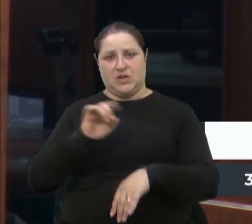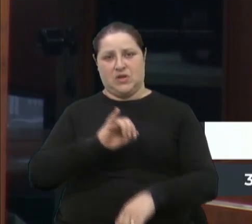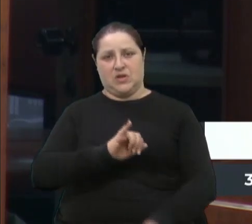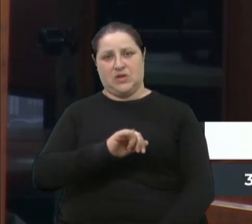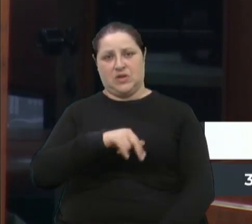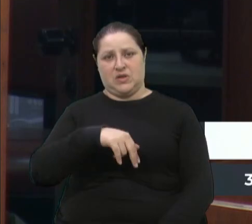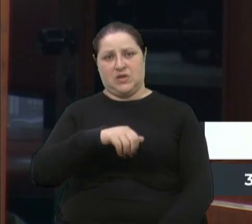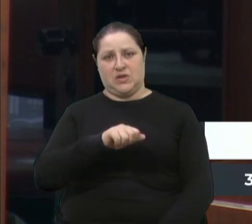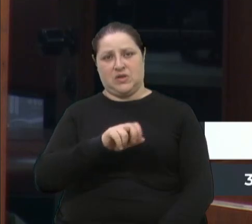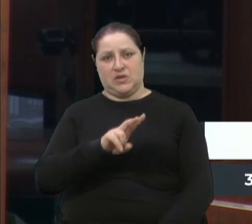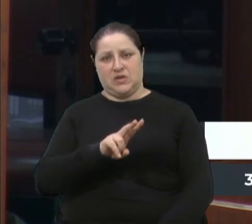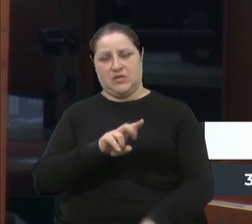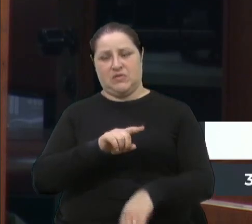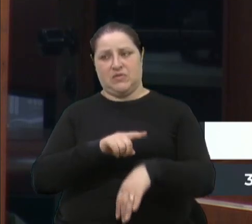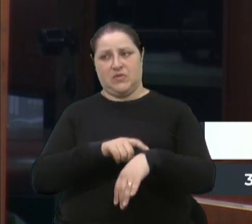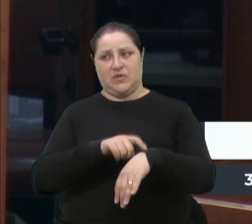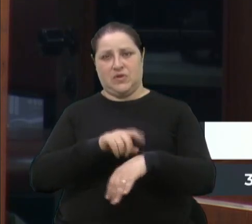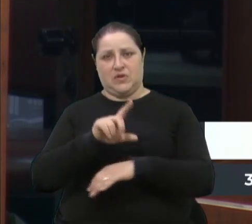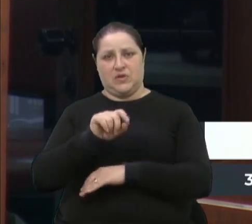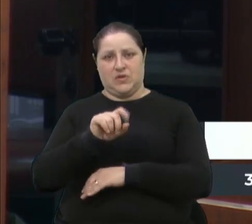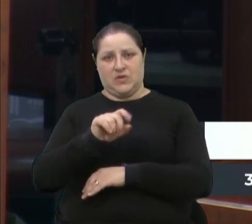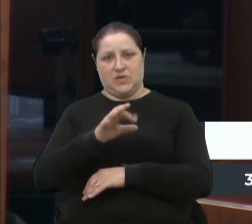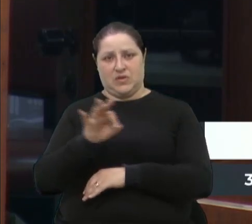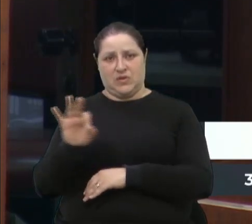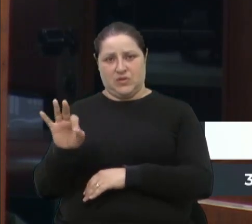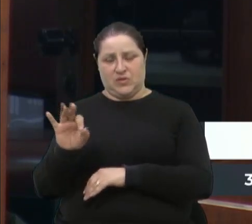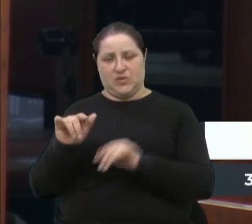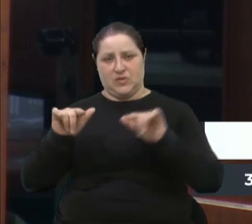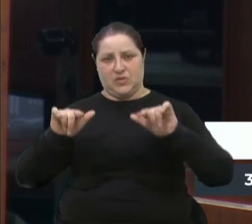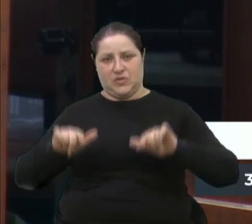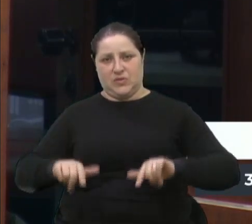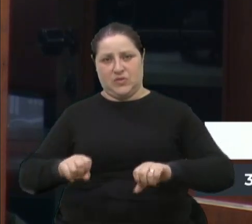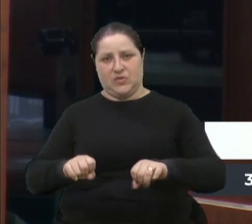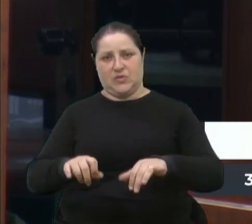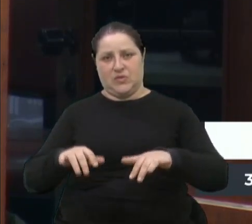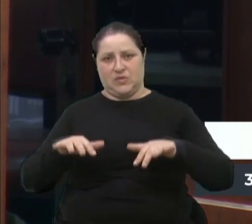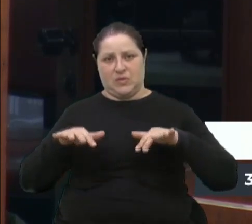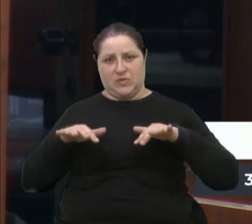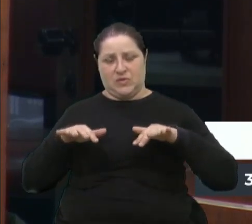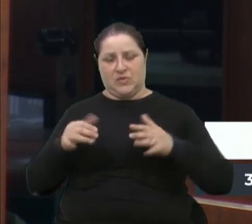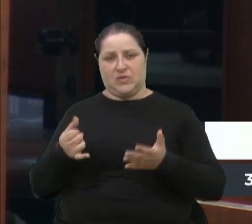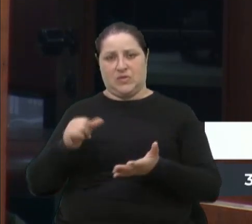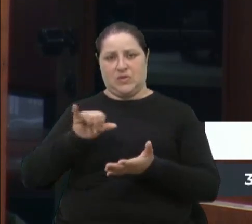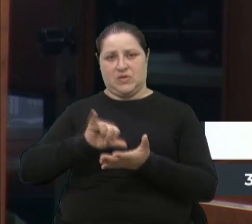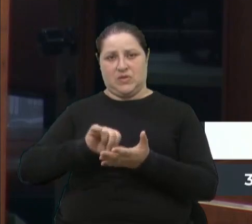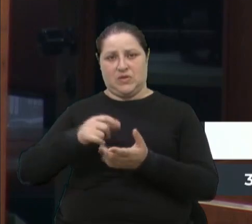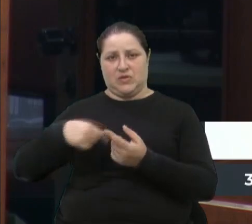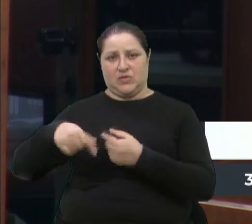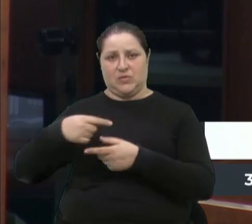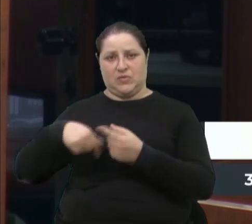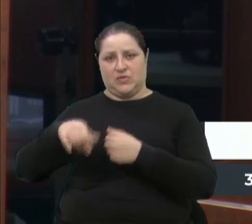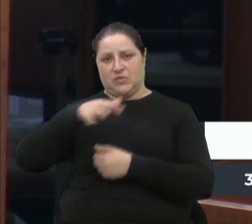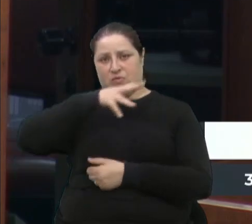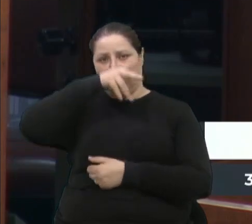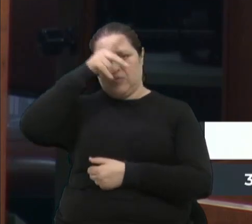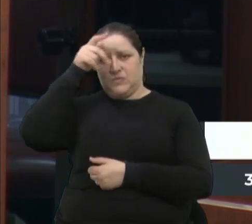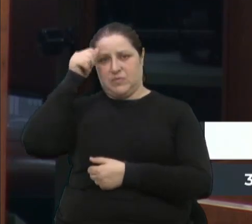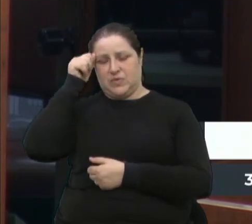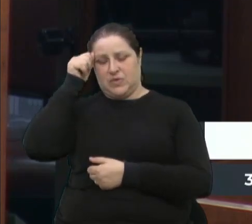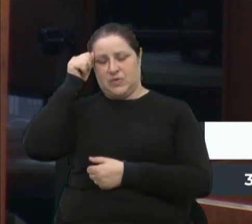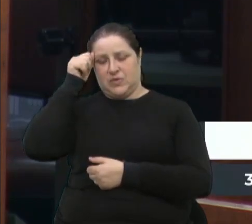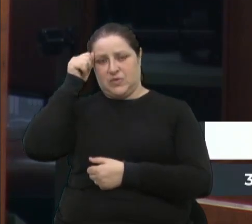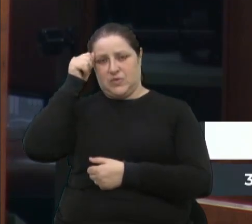Horário às 10 horas, o local no auditório do Centro Administrativo Municipal da Prefeitura de Caxias do